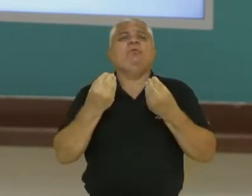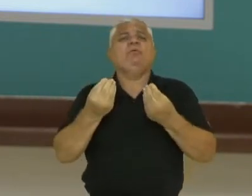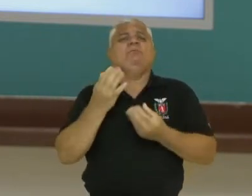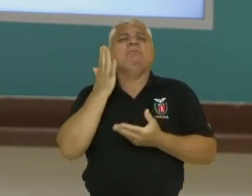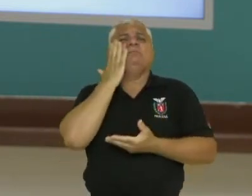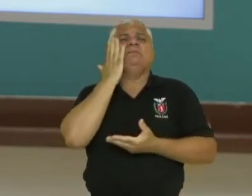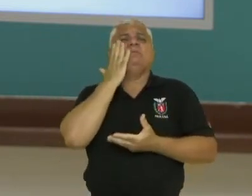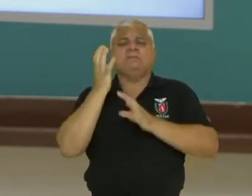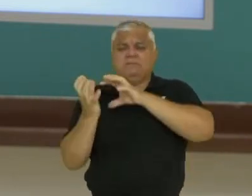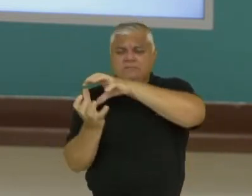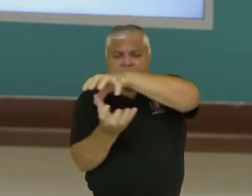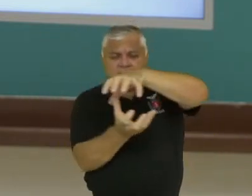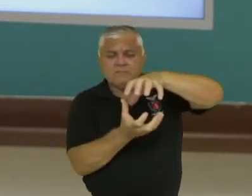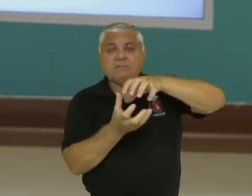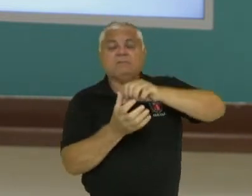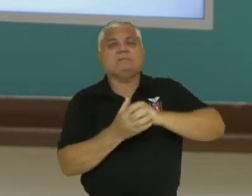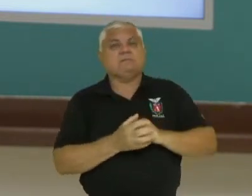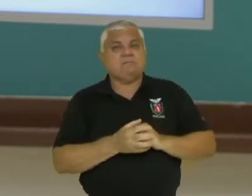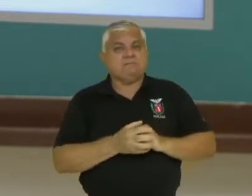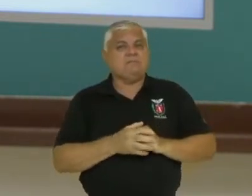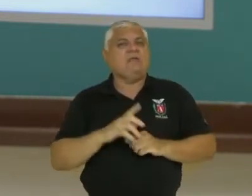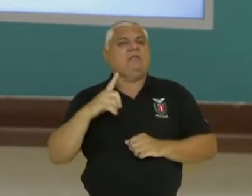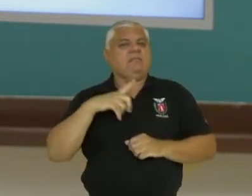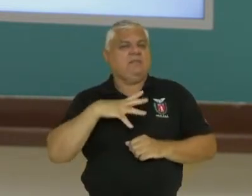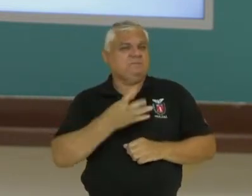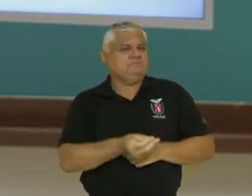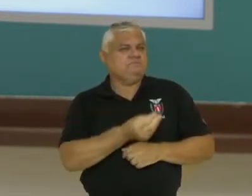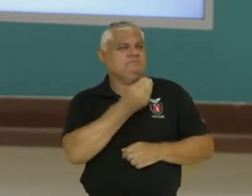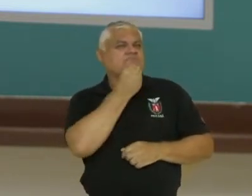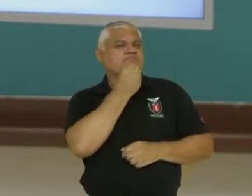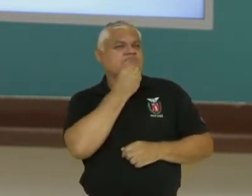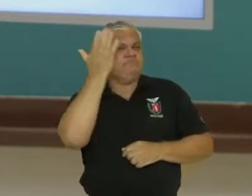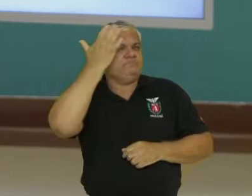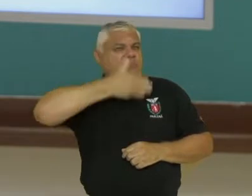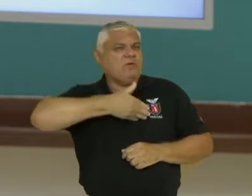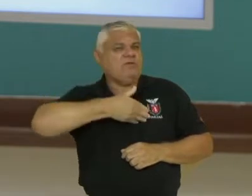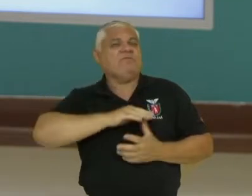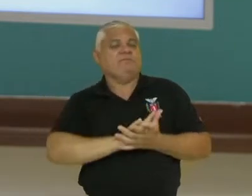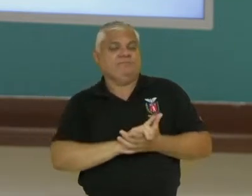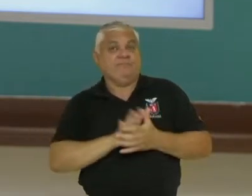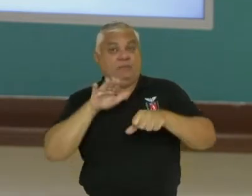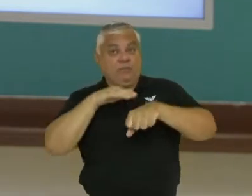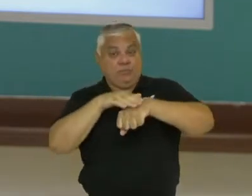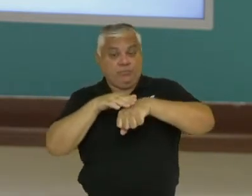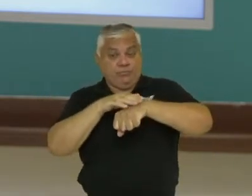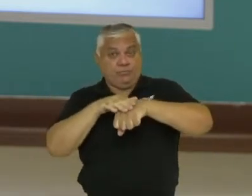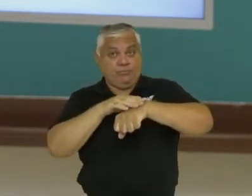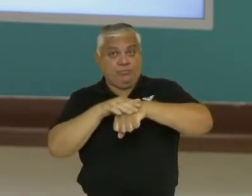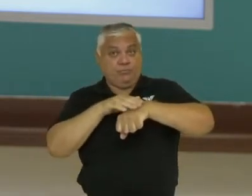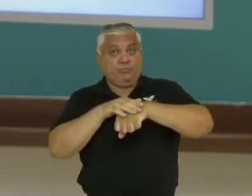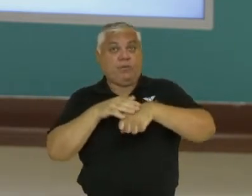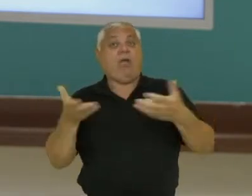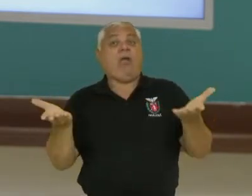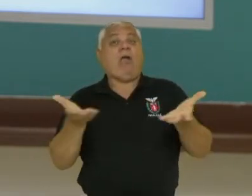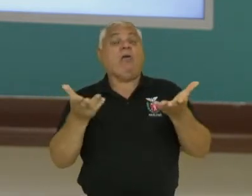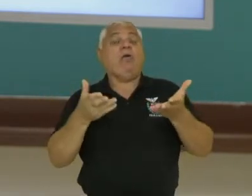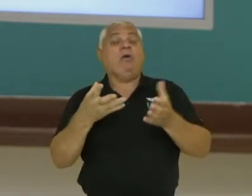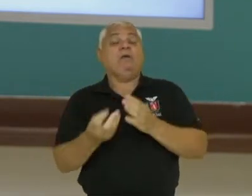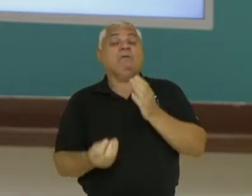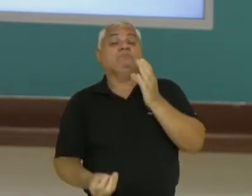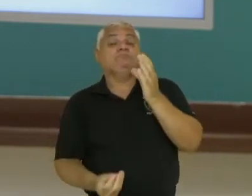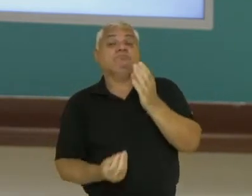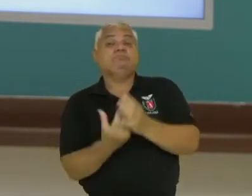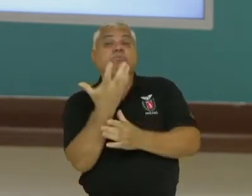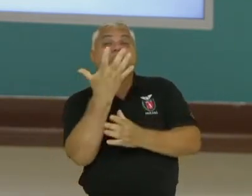os planetas surgiram? Então, a gente tem algumas evidências e nós vamos conversar sobre esse surgimento